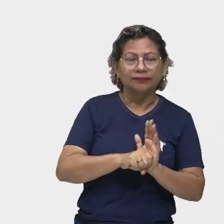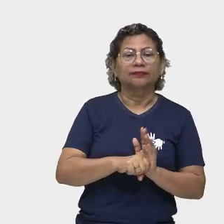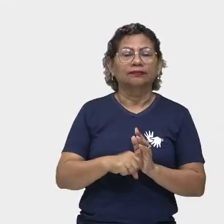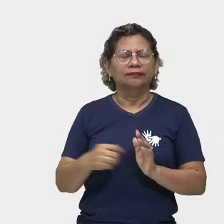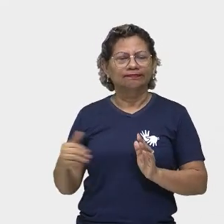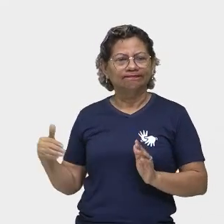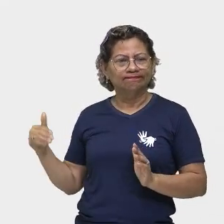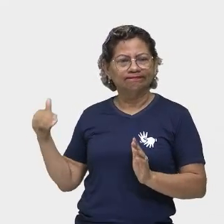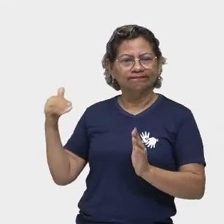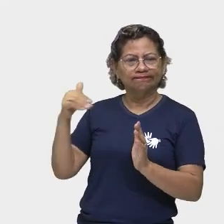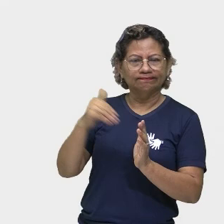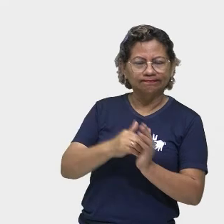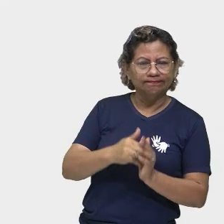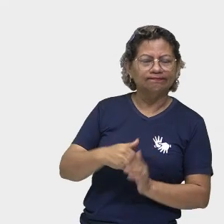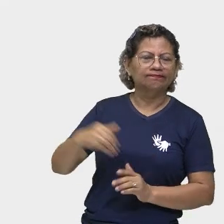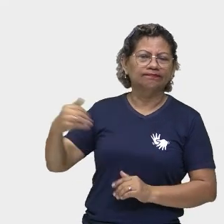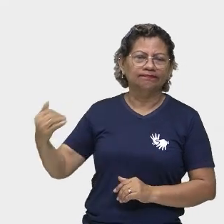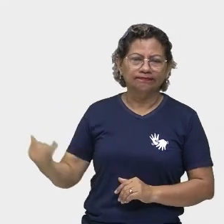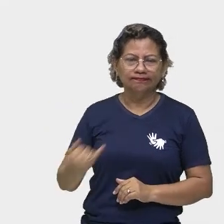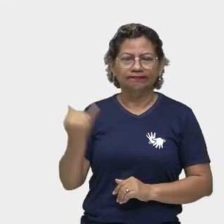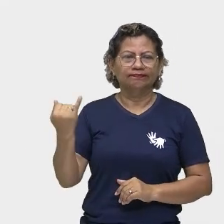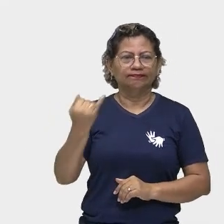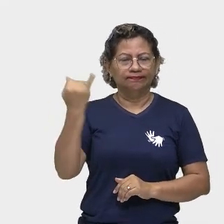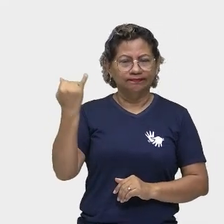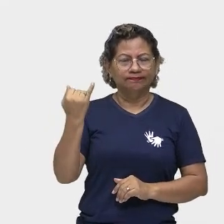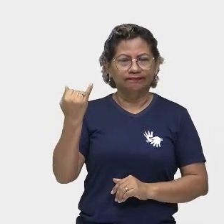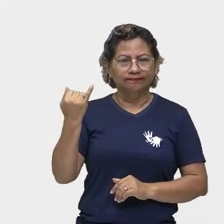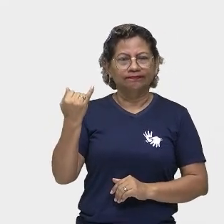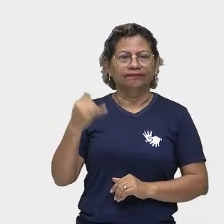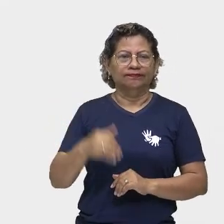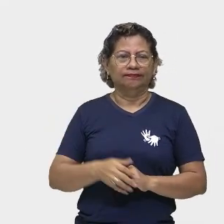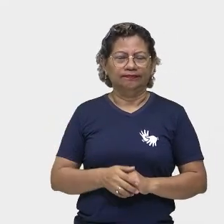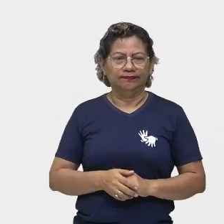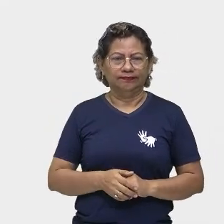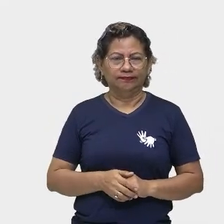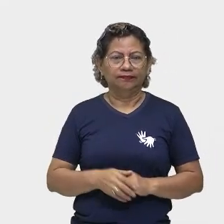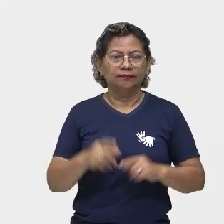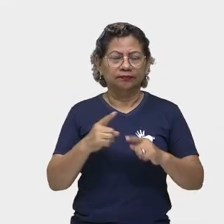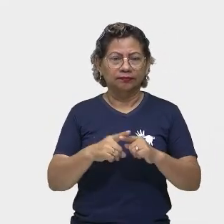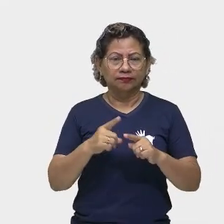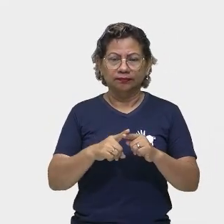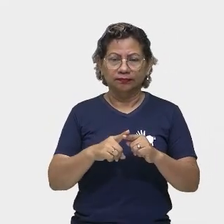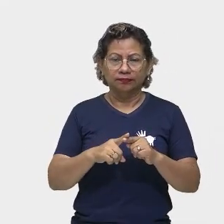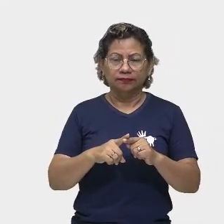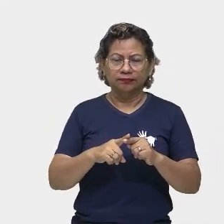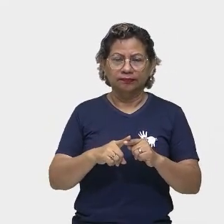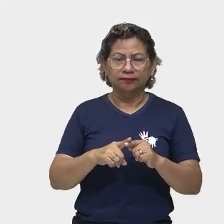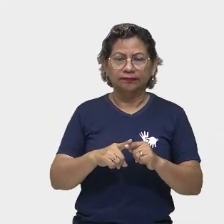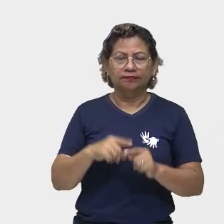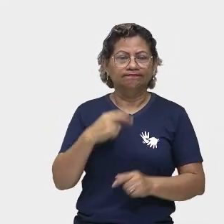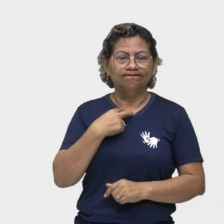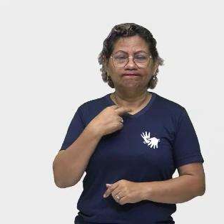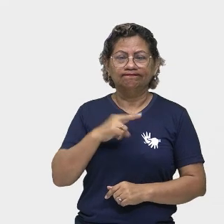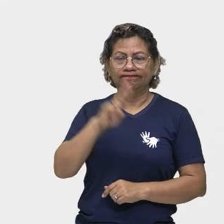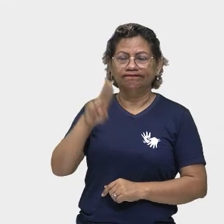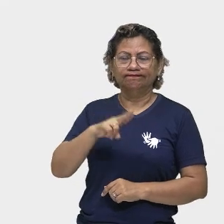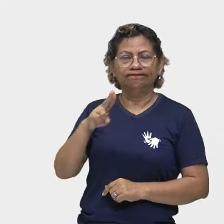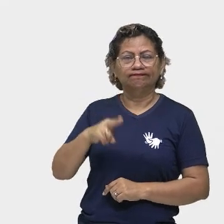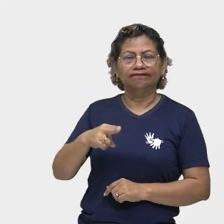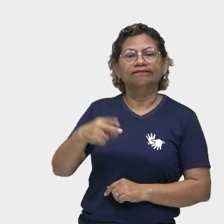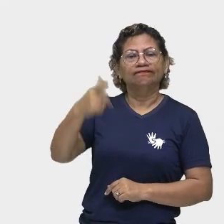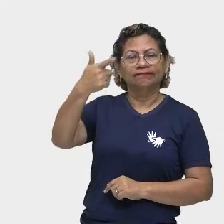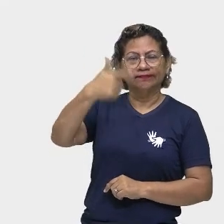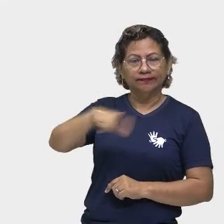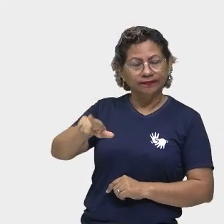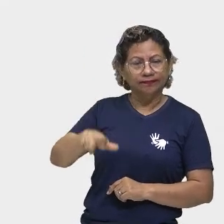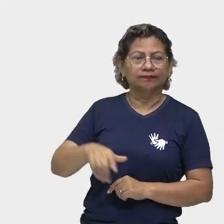continua sendo o mais importante fonte de energia da atualidade. Trata-se de uma fonte não renovável, Aqui a gente já consegue descartar